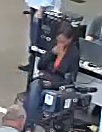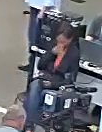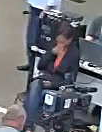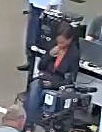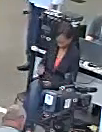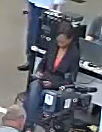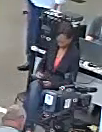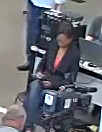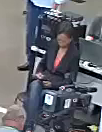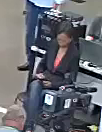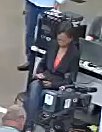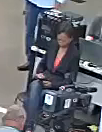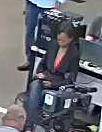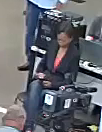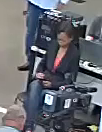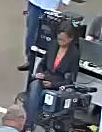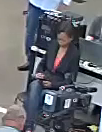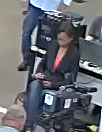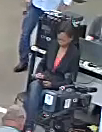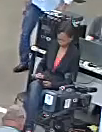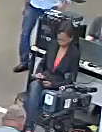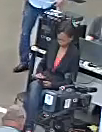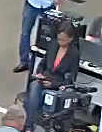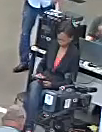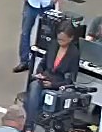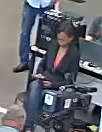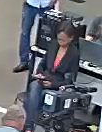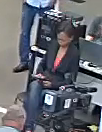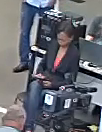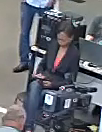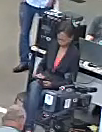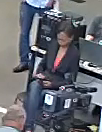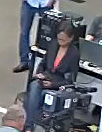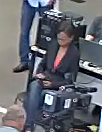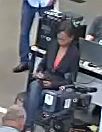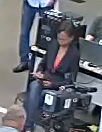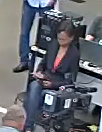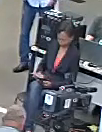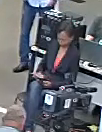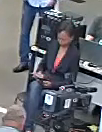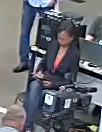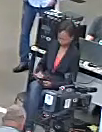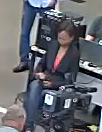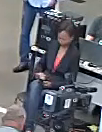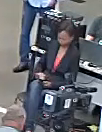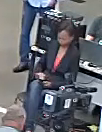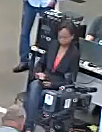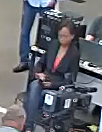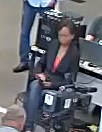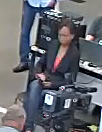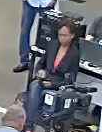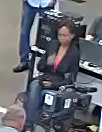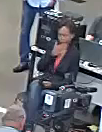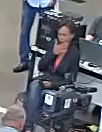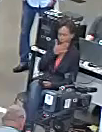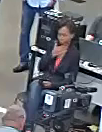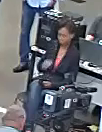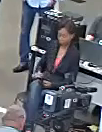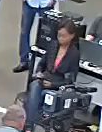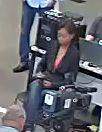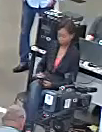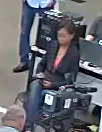acabando de falar paraa colega aqui eu pensava que o os aviões tinha acesso aonde que pagamos muito cara para viajar de